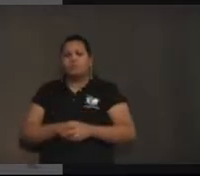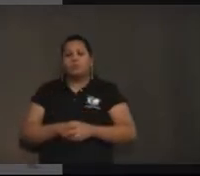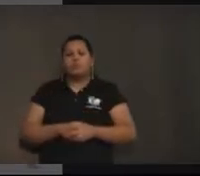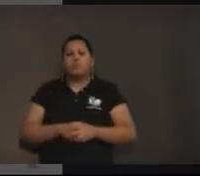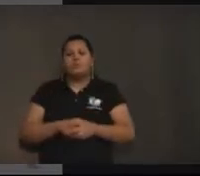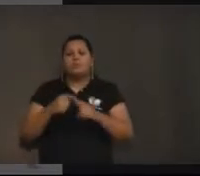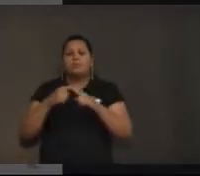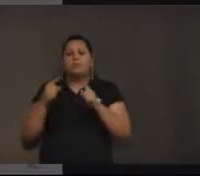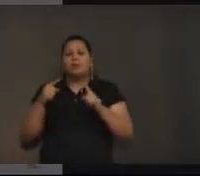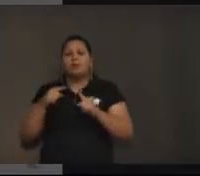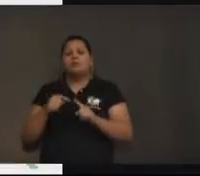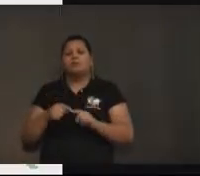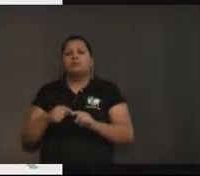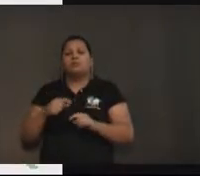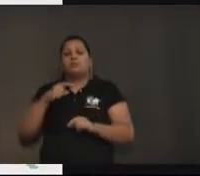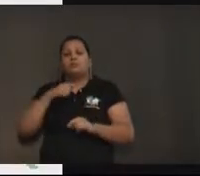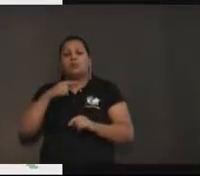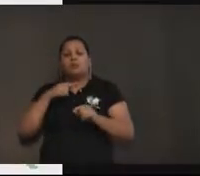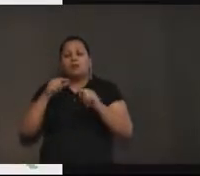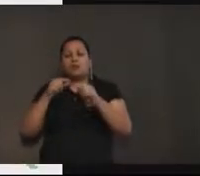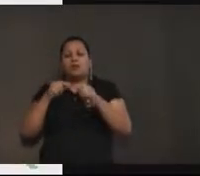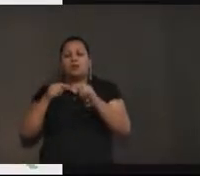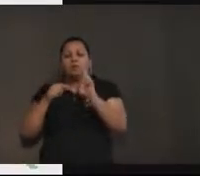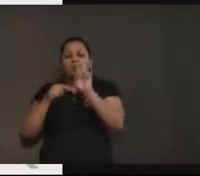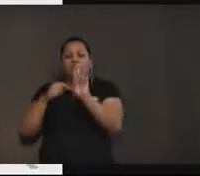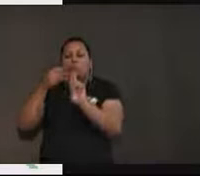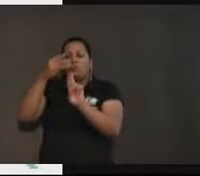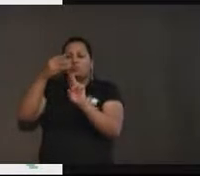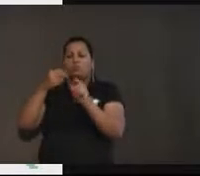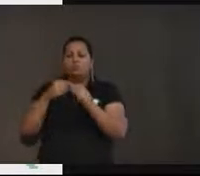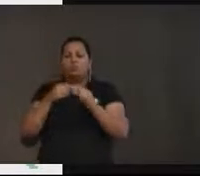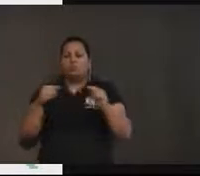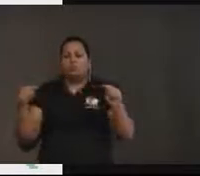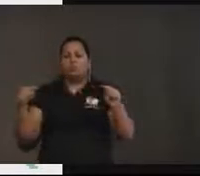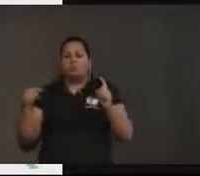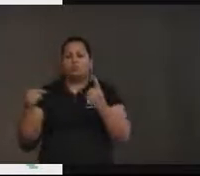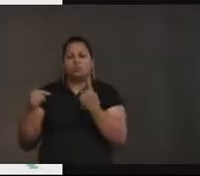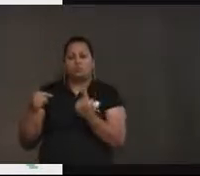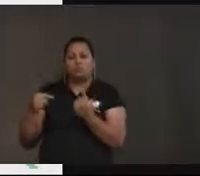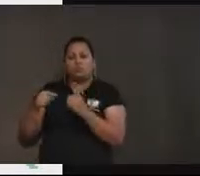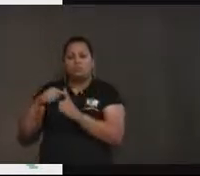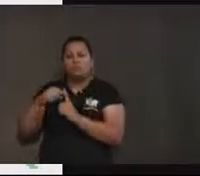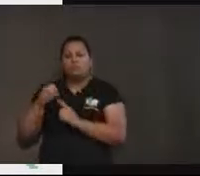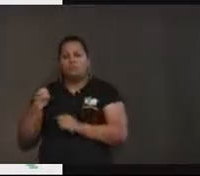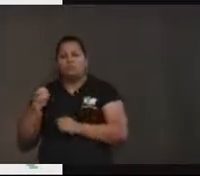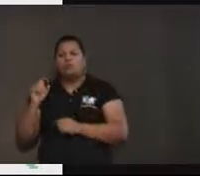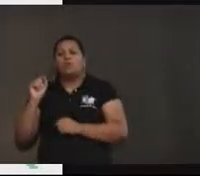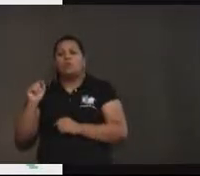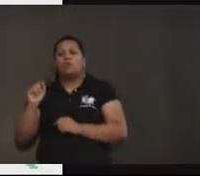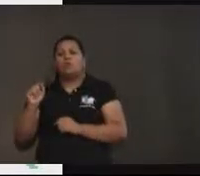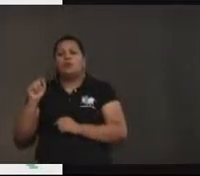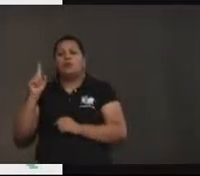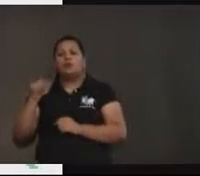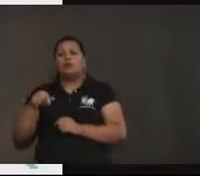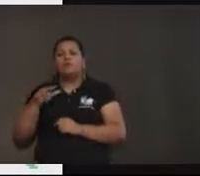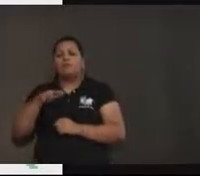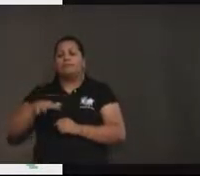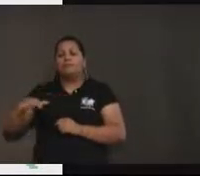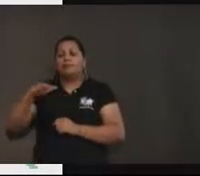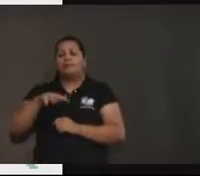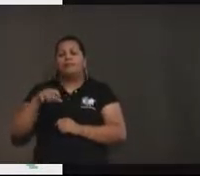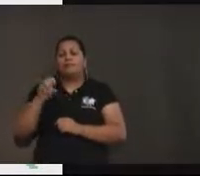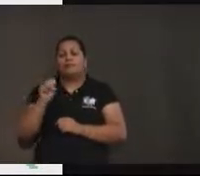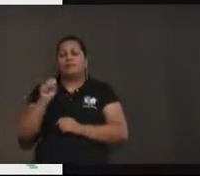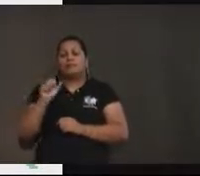um sobre SOS é o que a gente chama de e-mail saturaveis o pessoal viu que aquele modelo cúbico